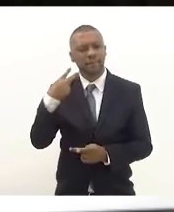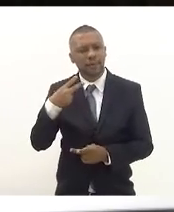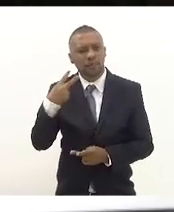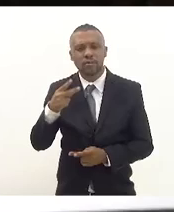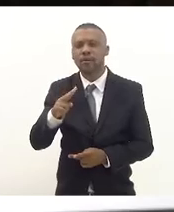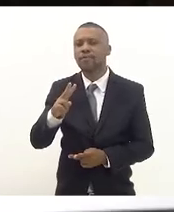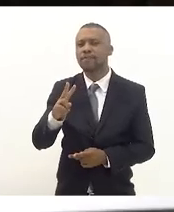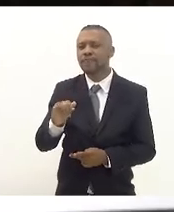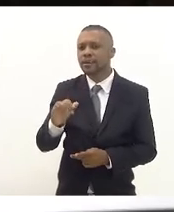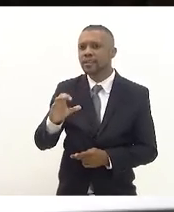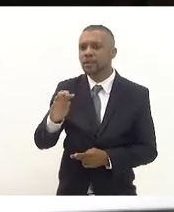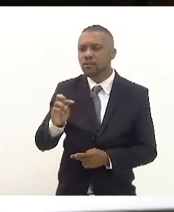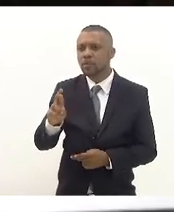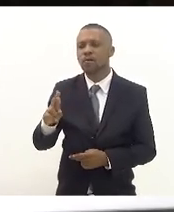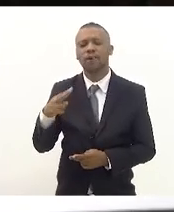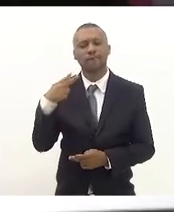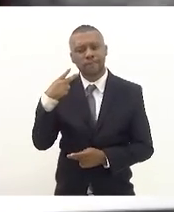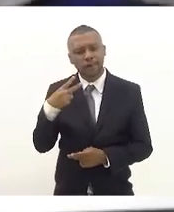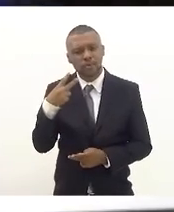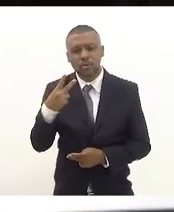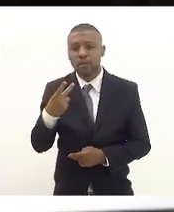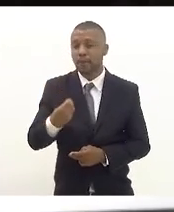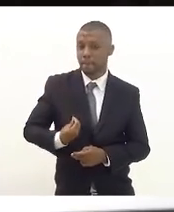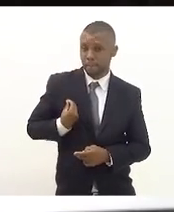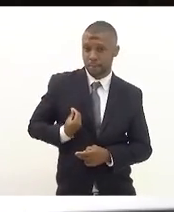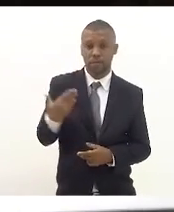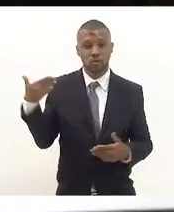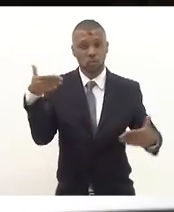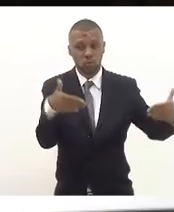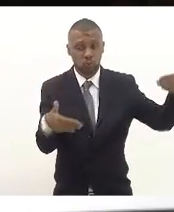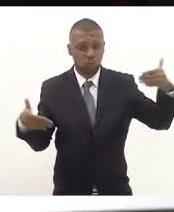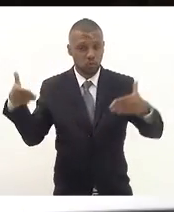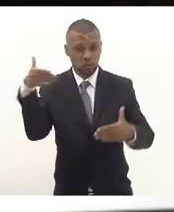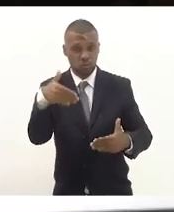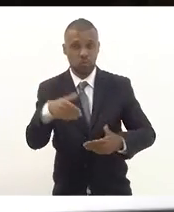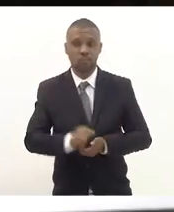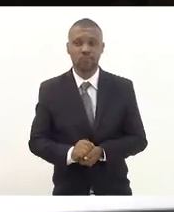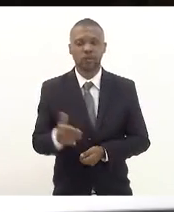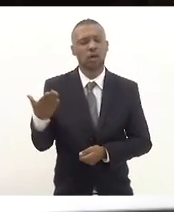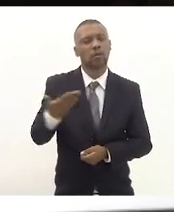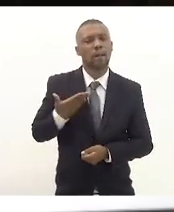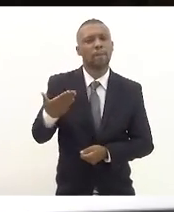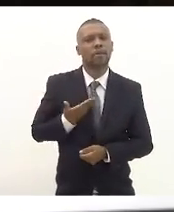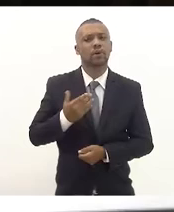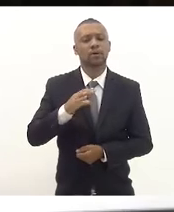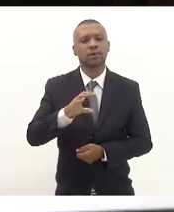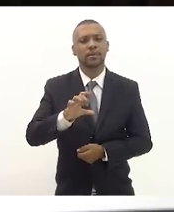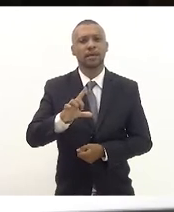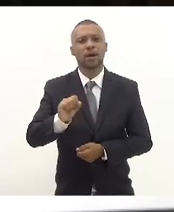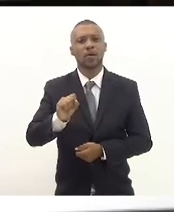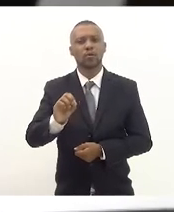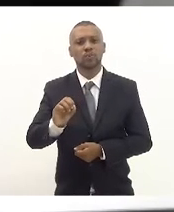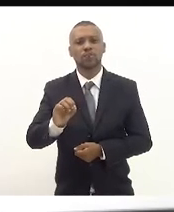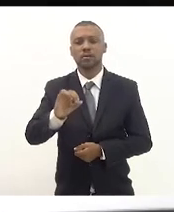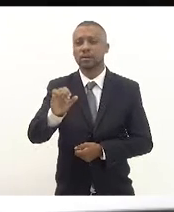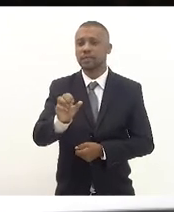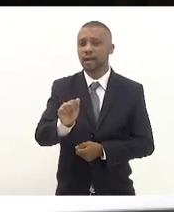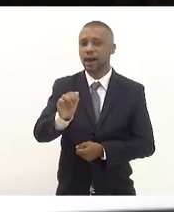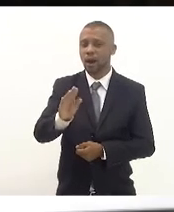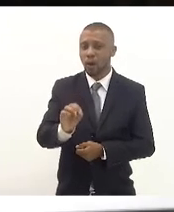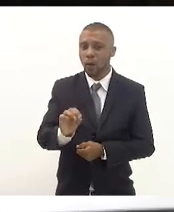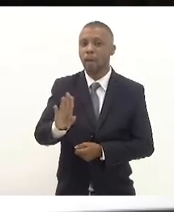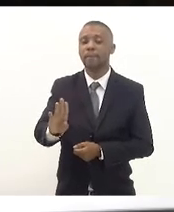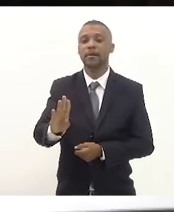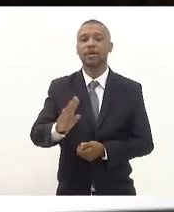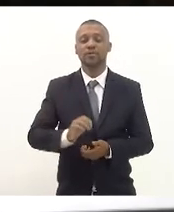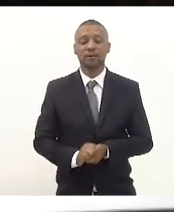secretários vereadores aqui presente nosso querido Celso Jacó familiares o